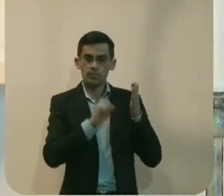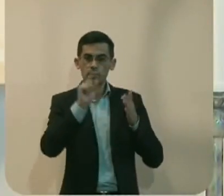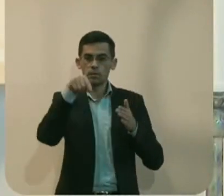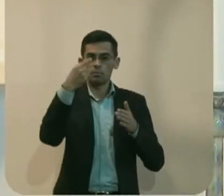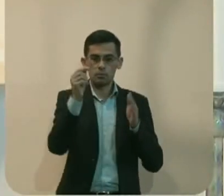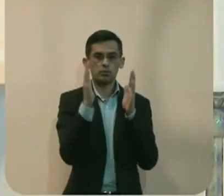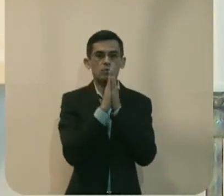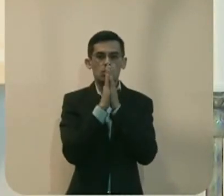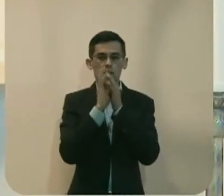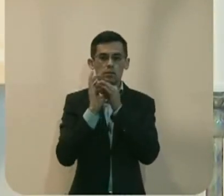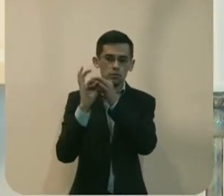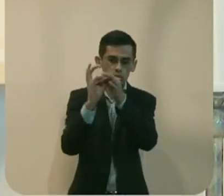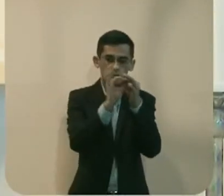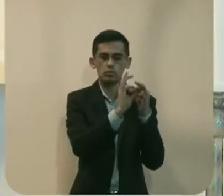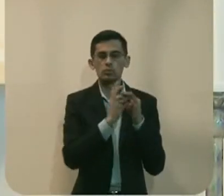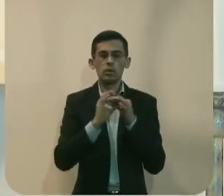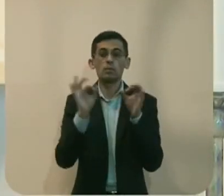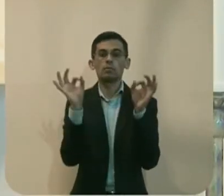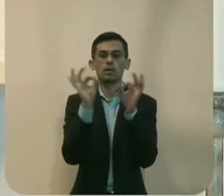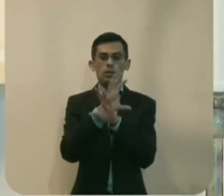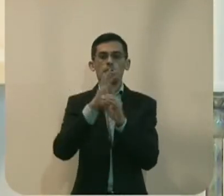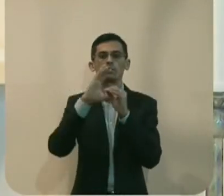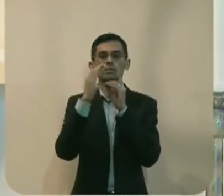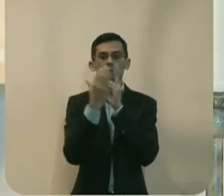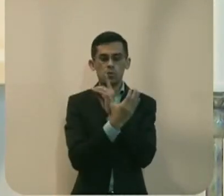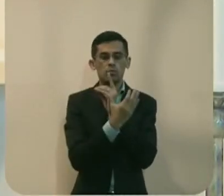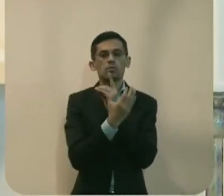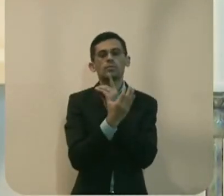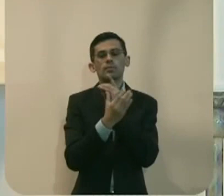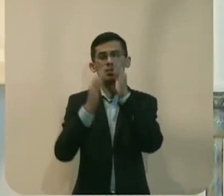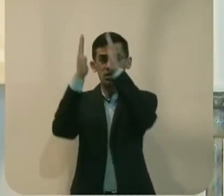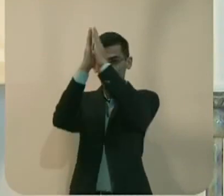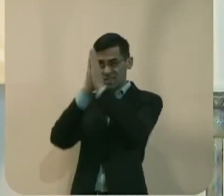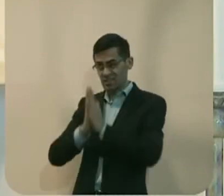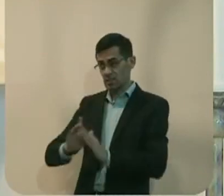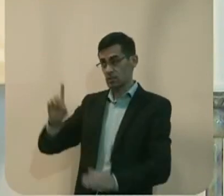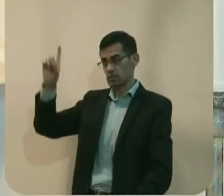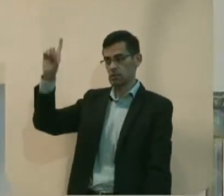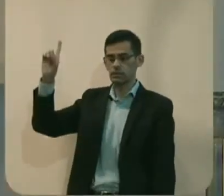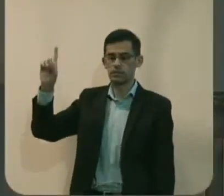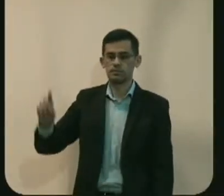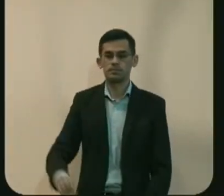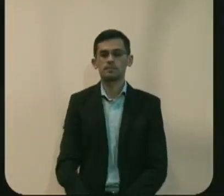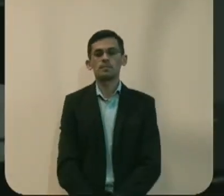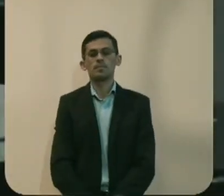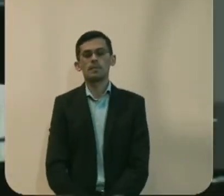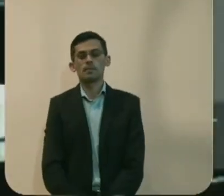depois a gente vai orar juntos para encerrar esse momento de adoração e culto.